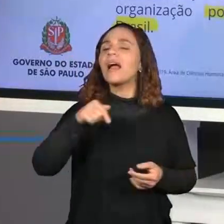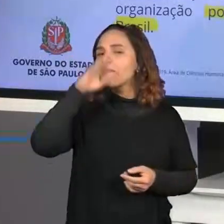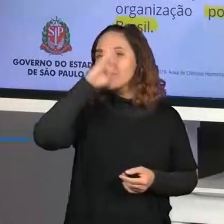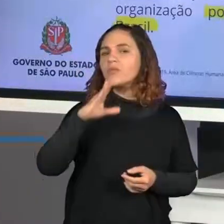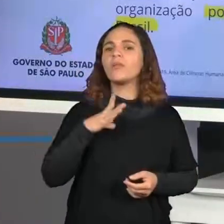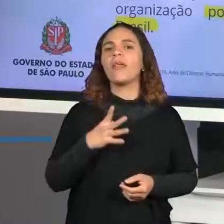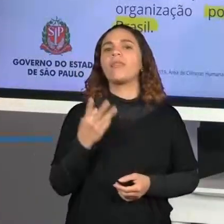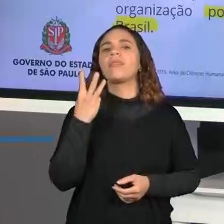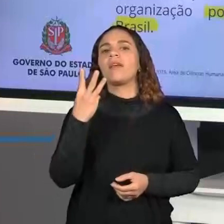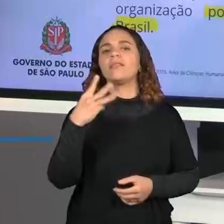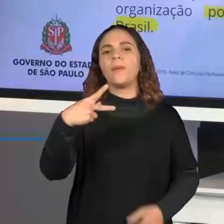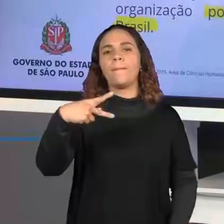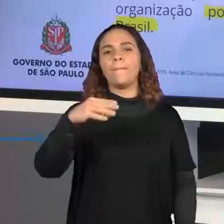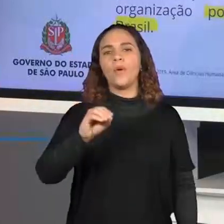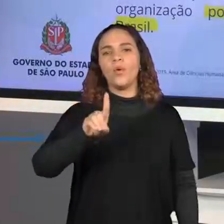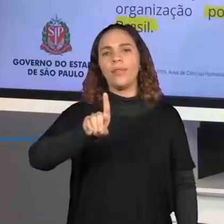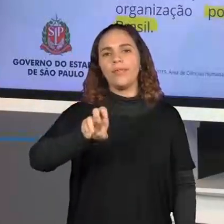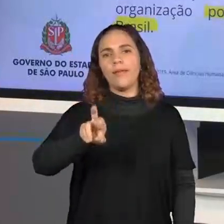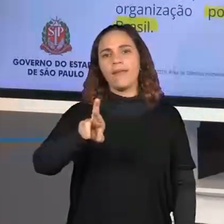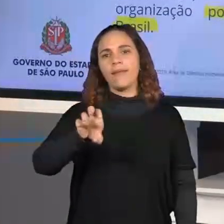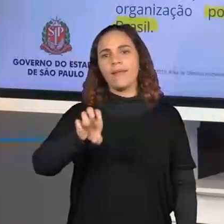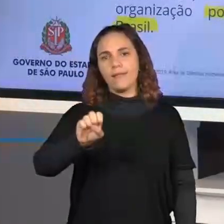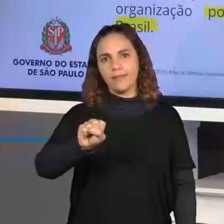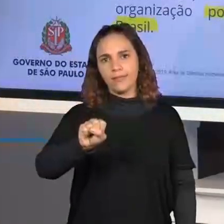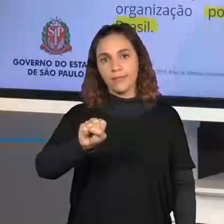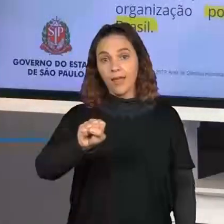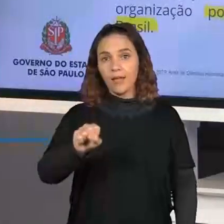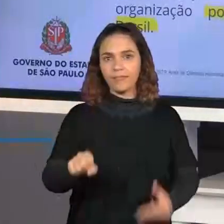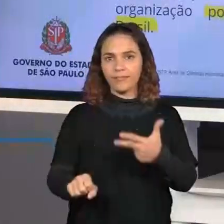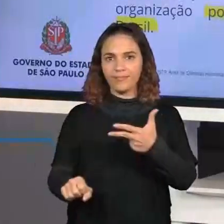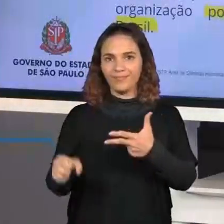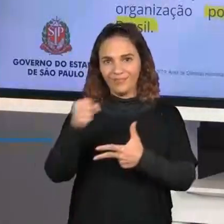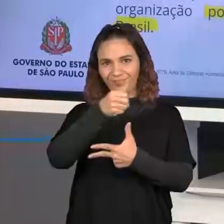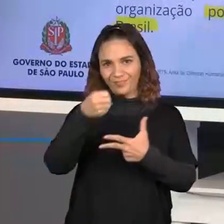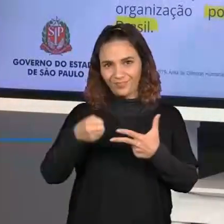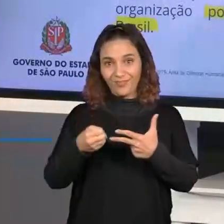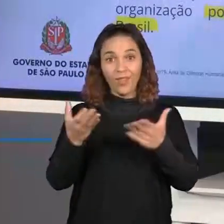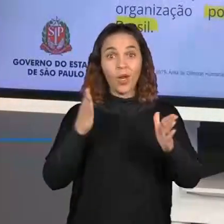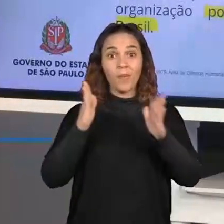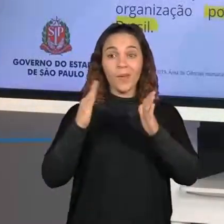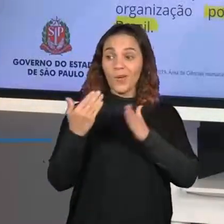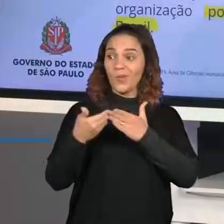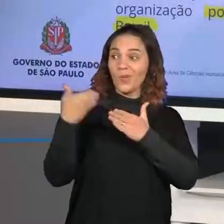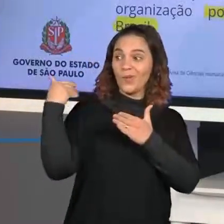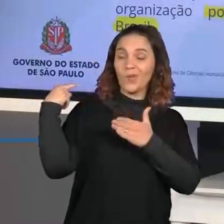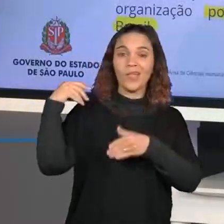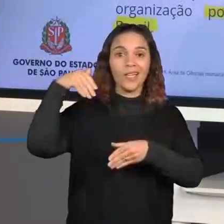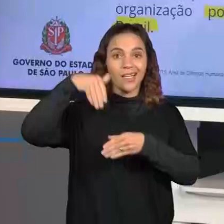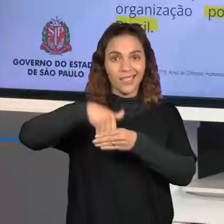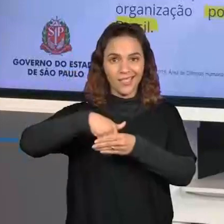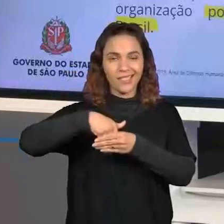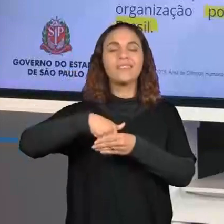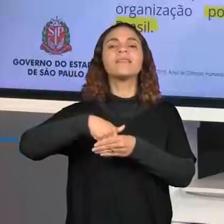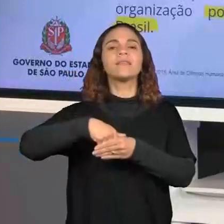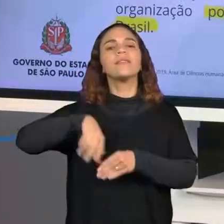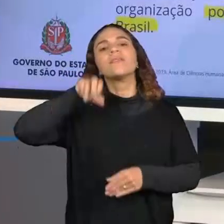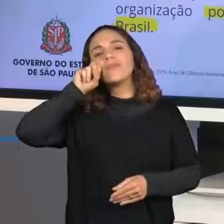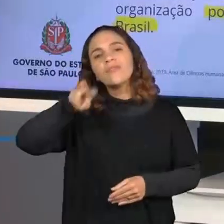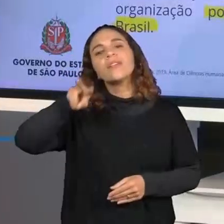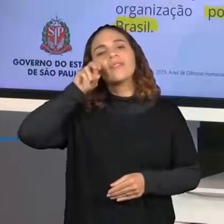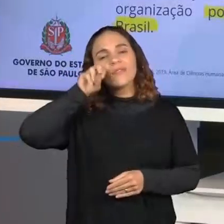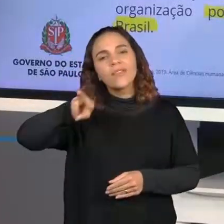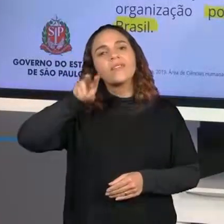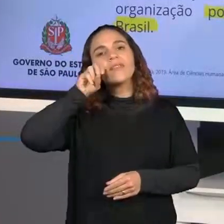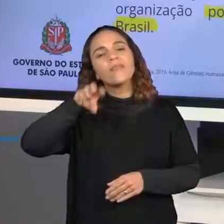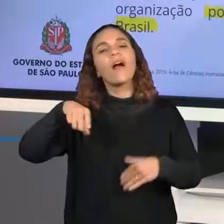existem 3 poderes. Agora, aí no período de eleição que estava acontecendo, a gente ouviu aí muitas vezes aí essa expressão